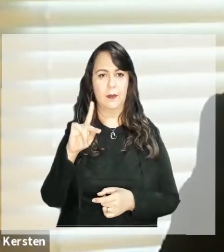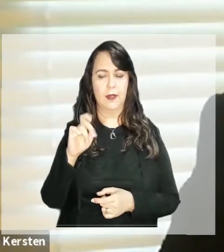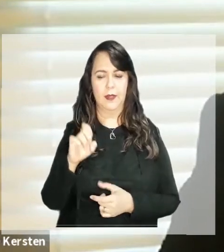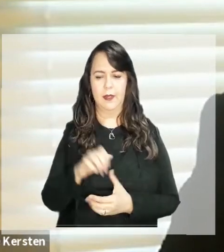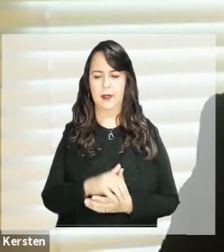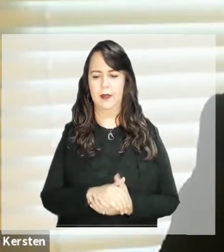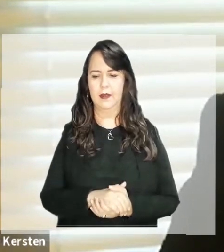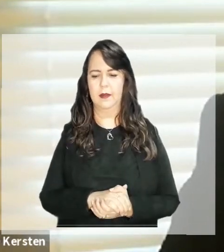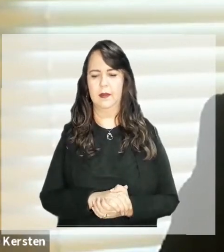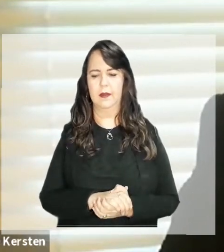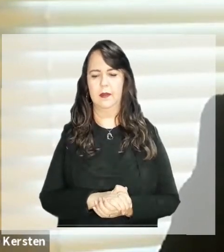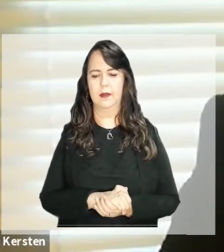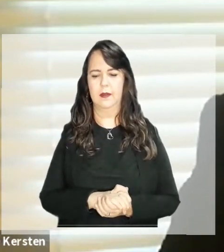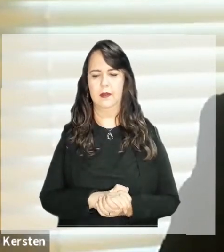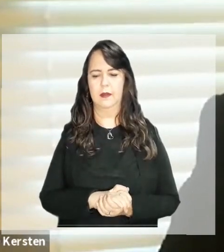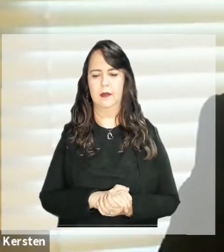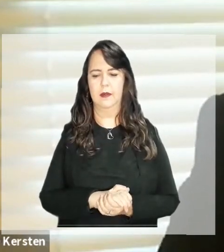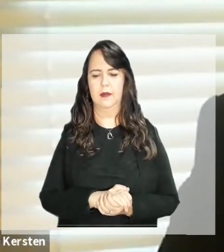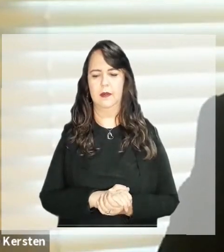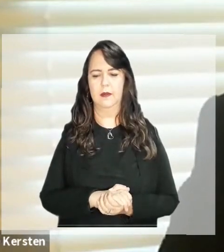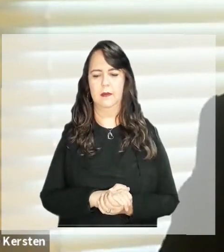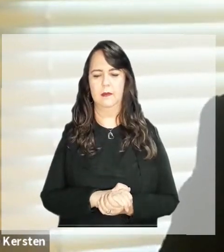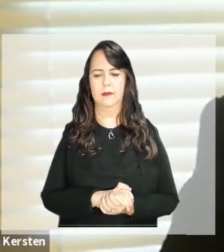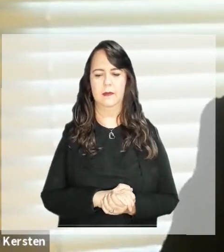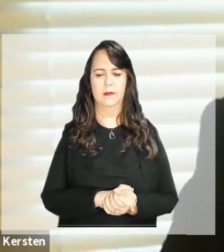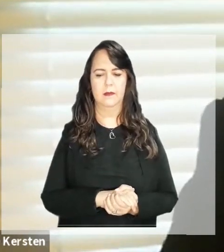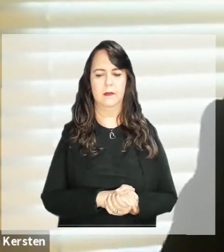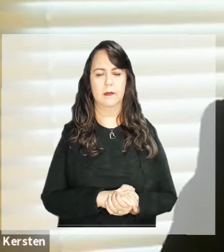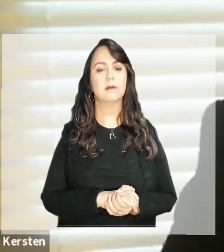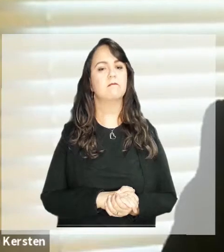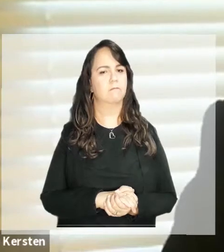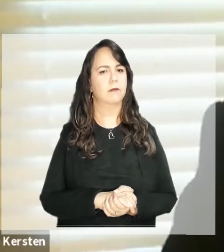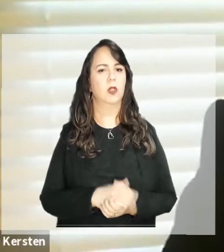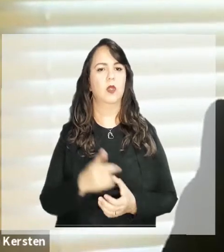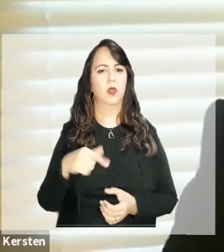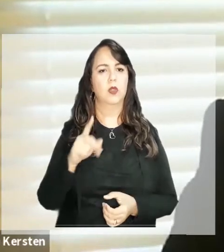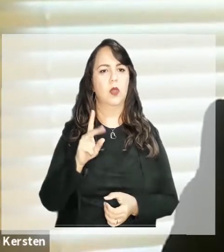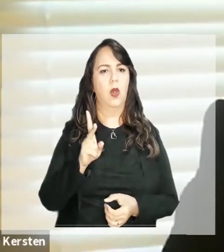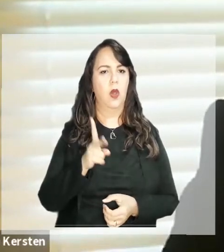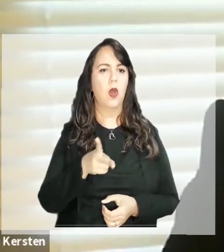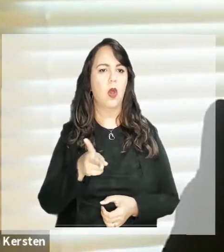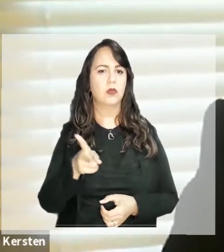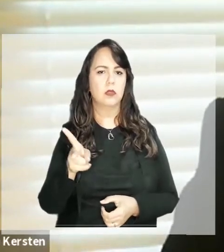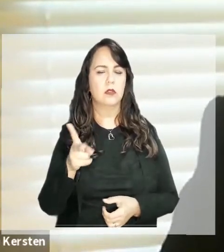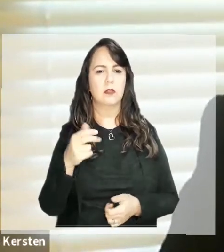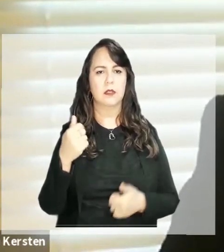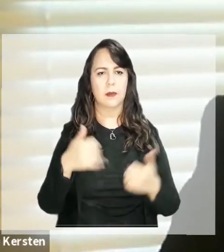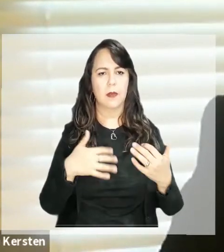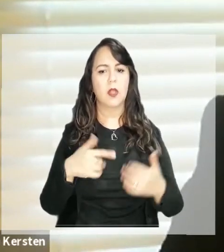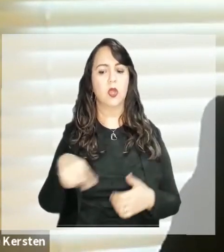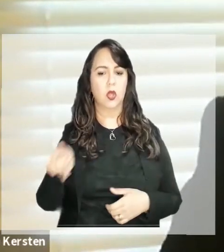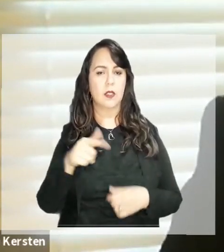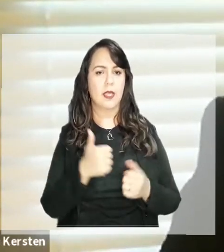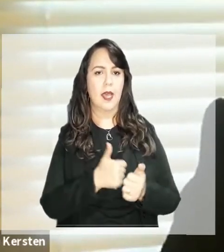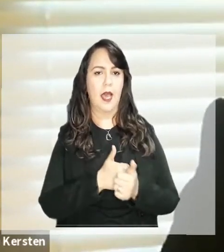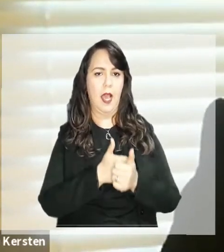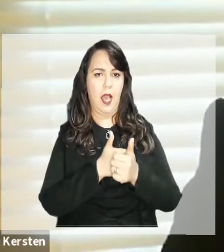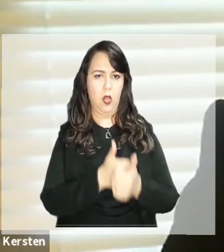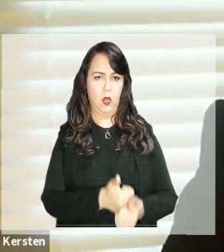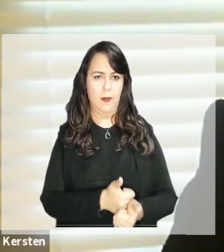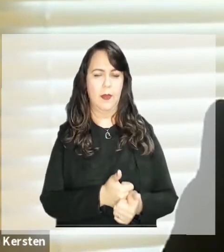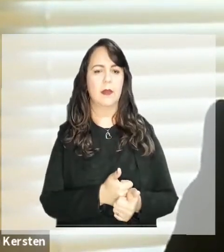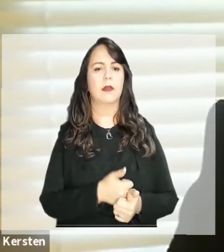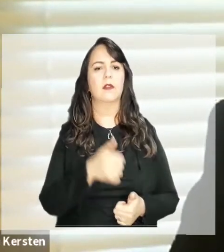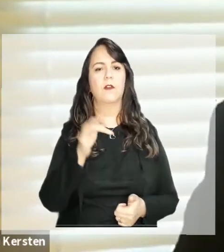nós vamos dar continuidade aqui. Nós estamos acompanhando o fórum, e o fórum